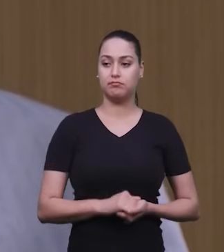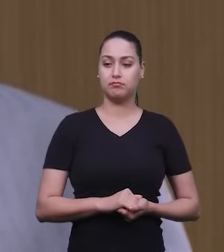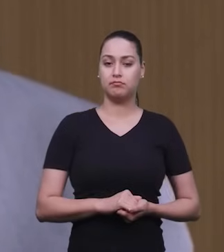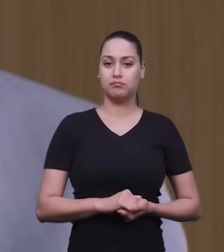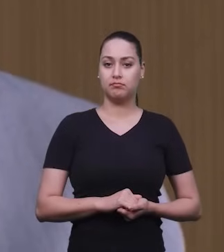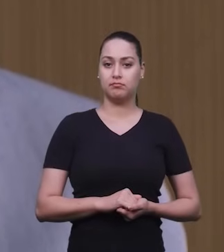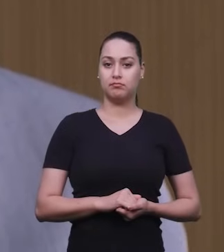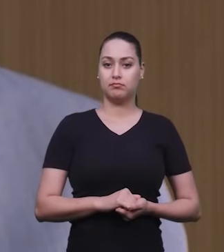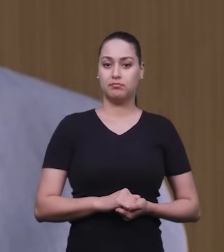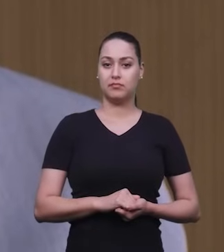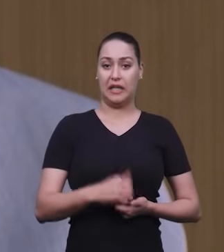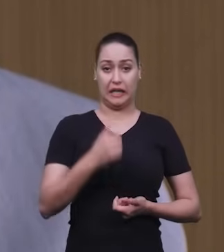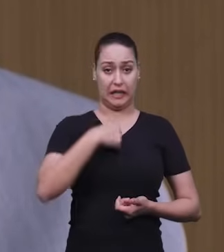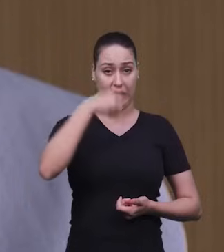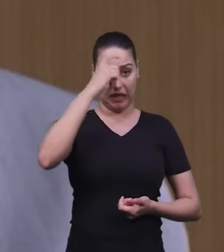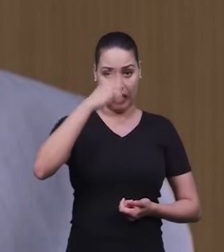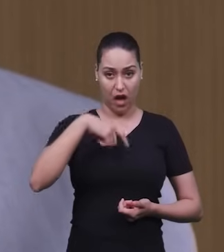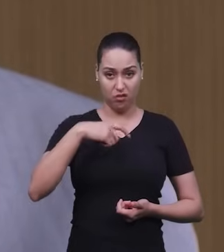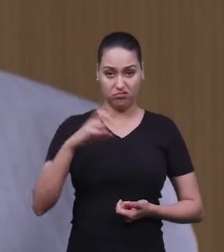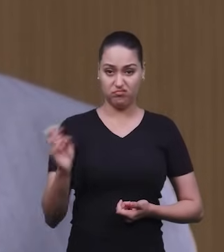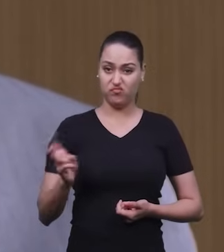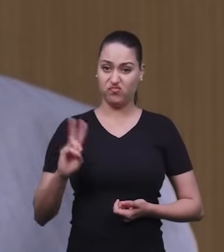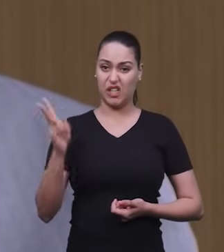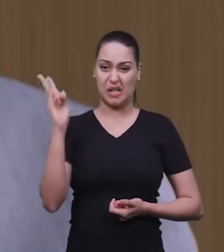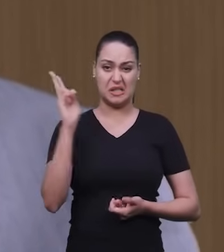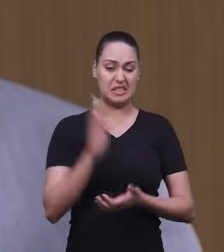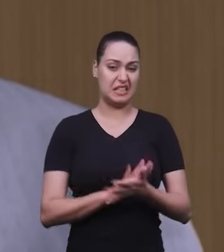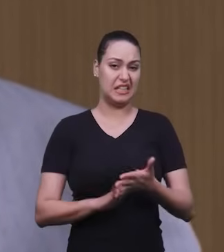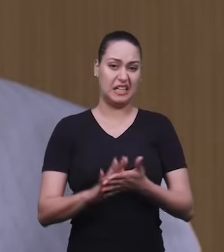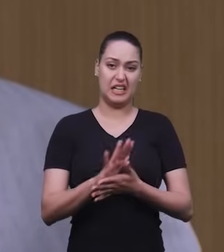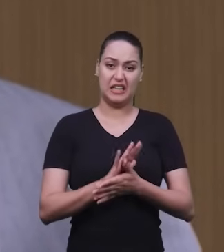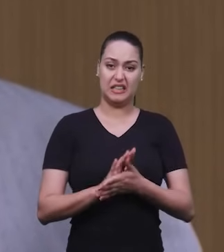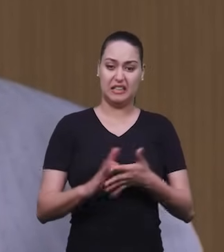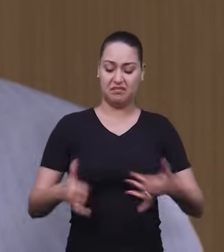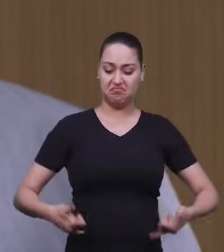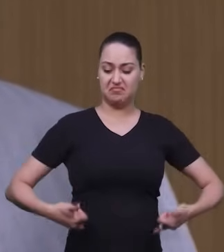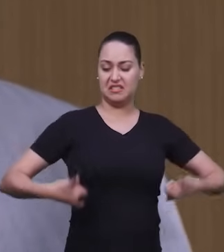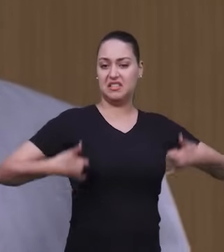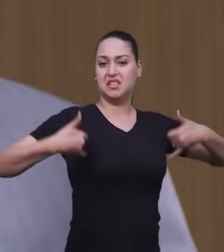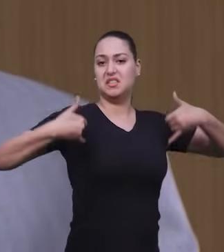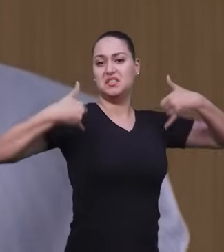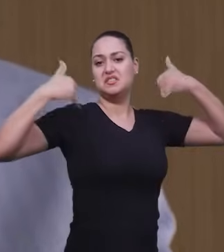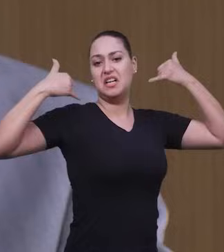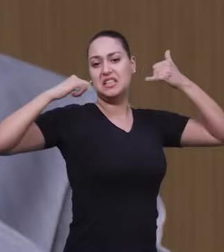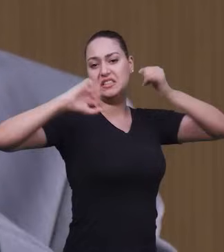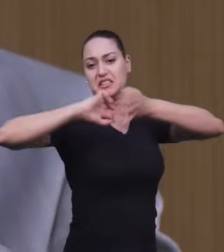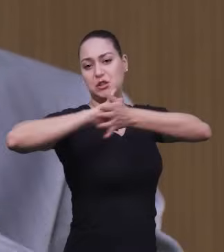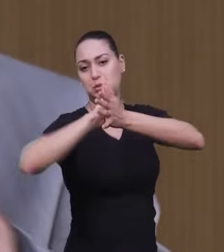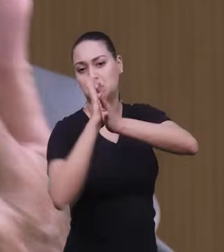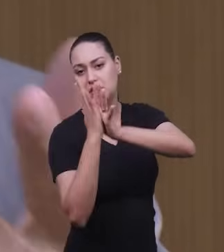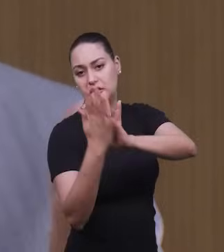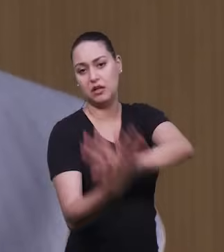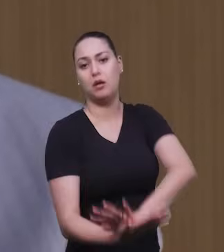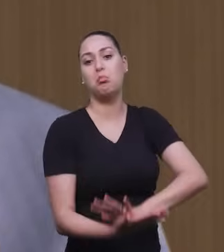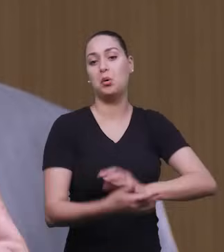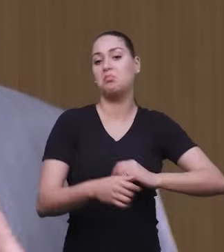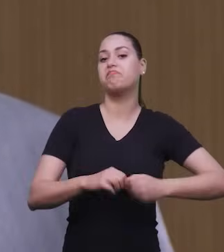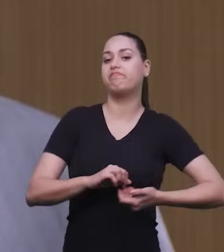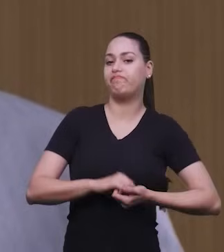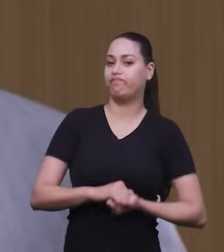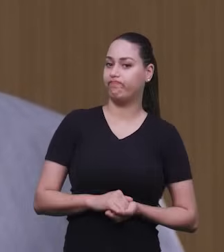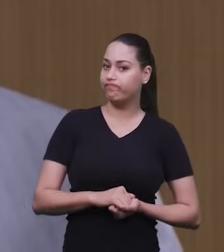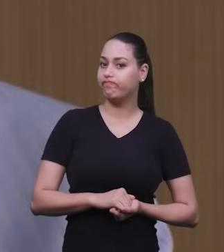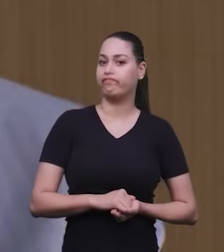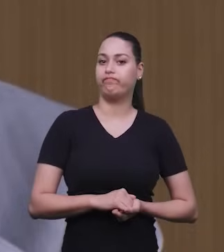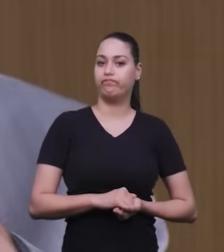não soube valorizar. A vaidade me derrubou. Você, possivelmente, ele não disse,